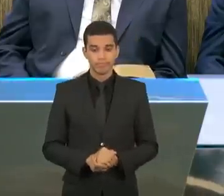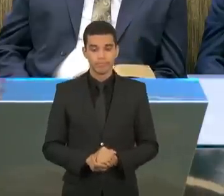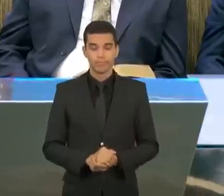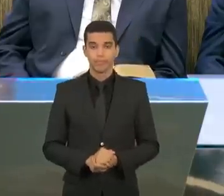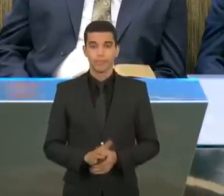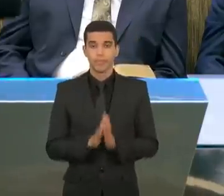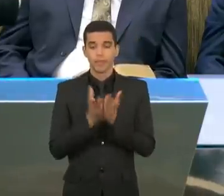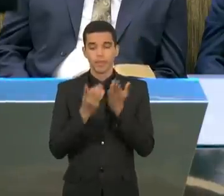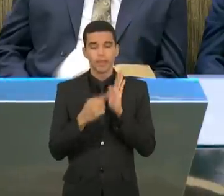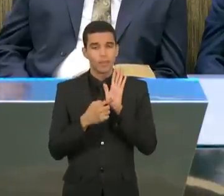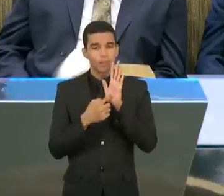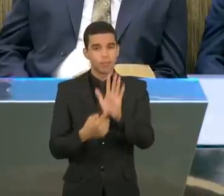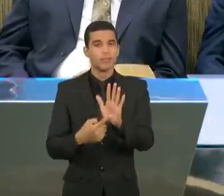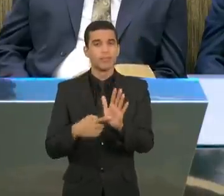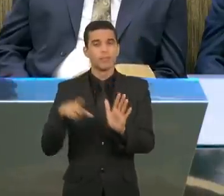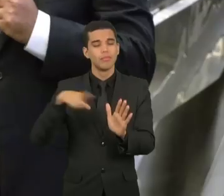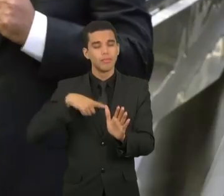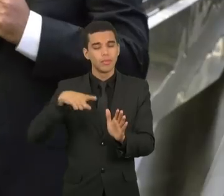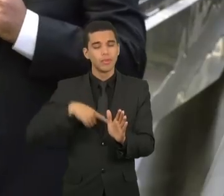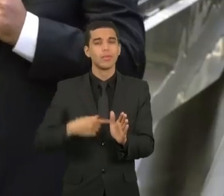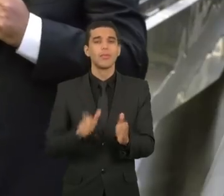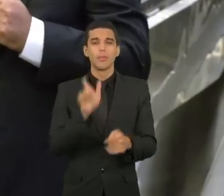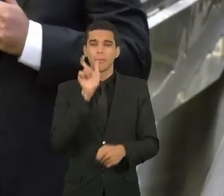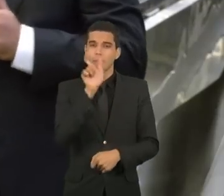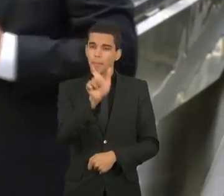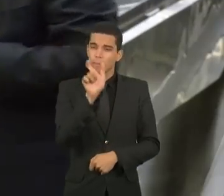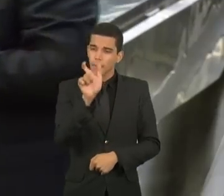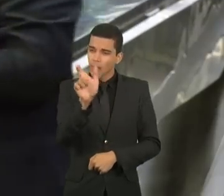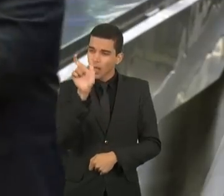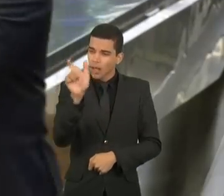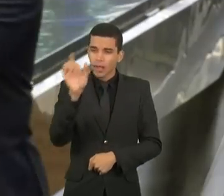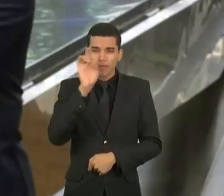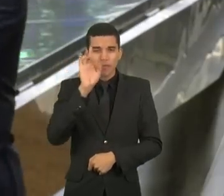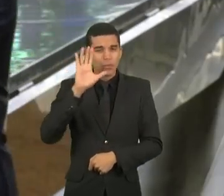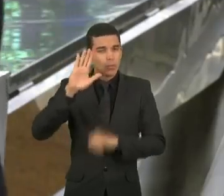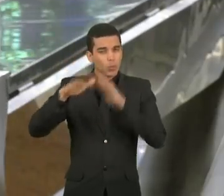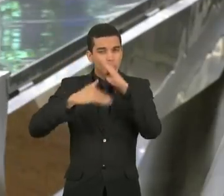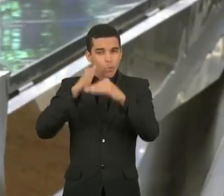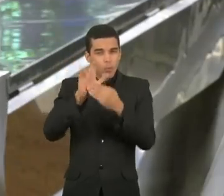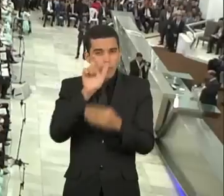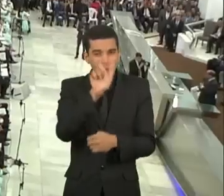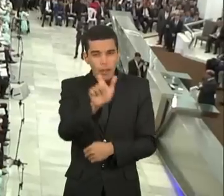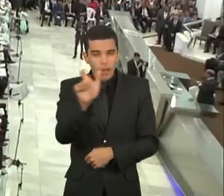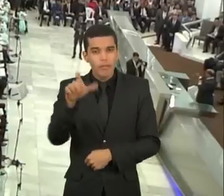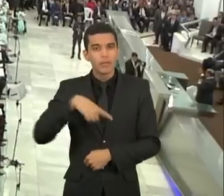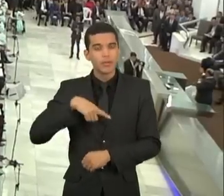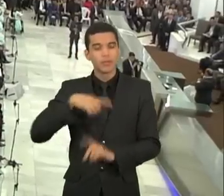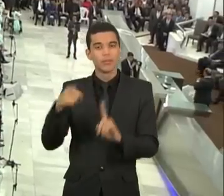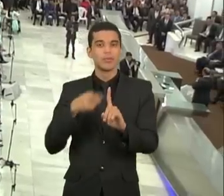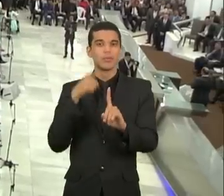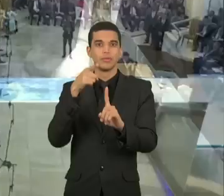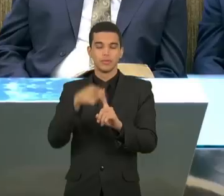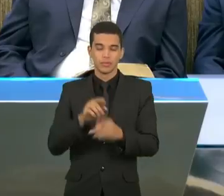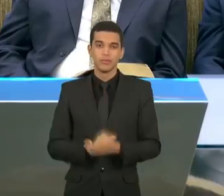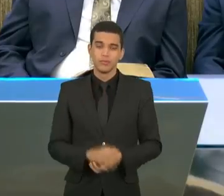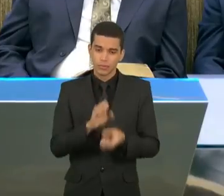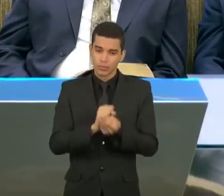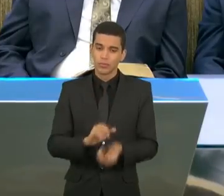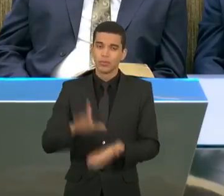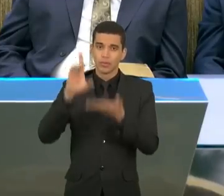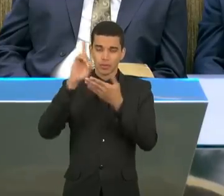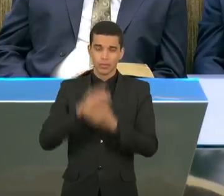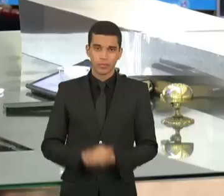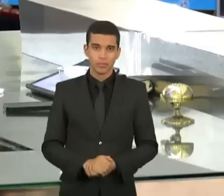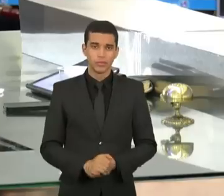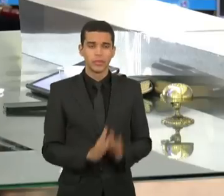é escrita sem sentido e sem precisão. Diga glória a Deus por isso. Diferente dos livros de história, diferente